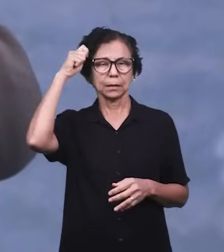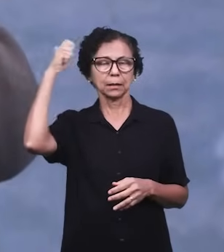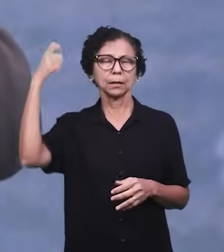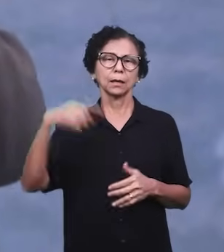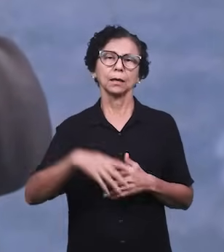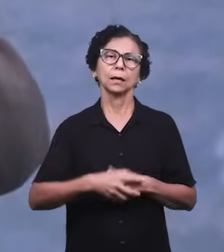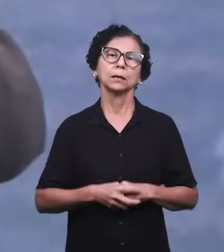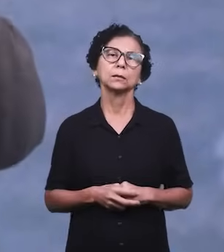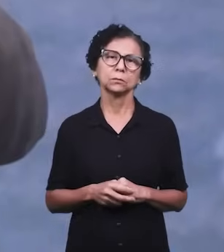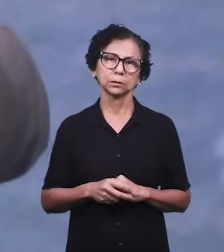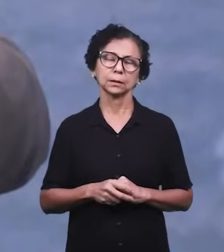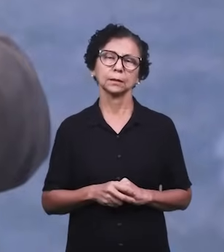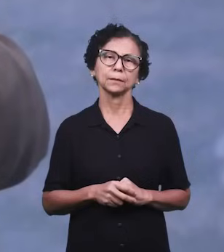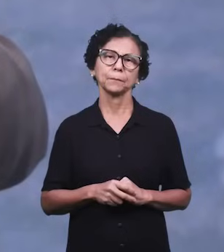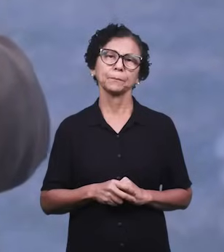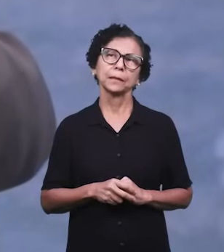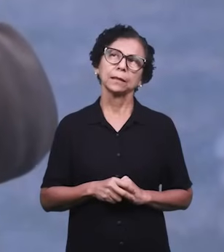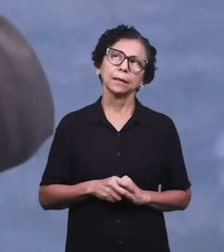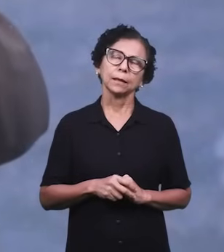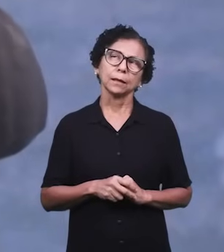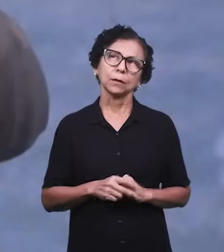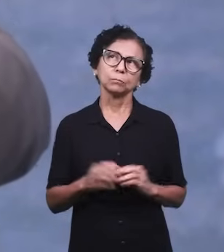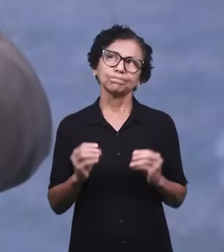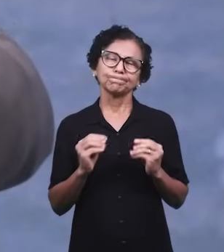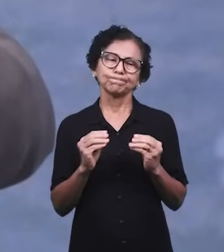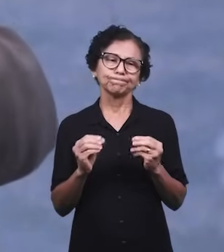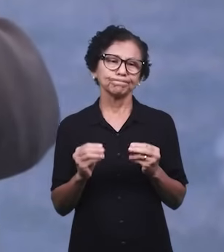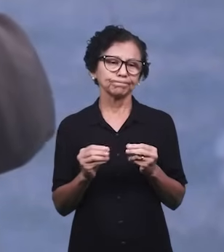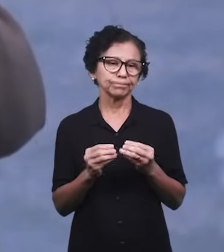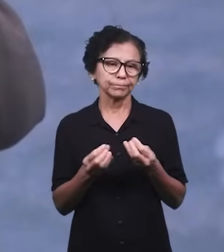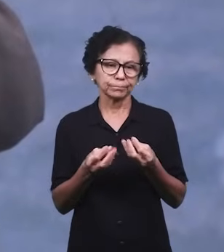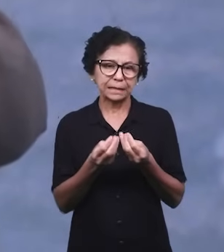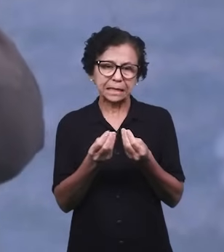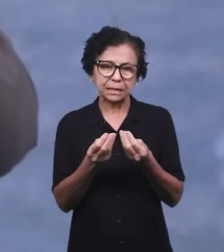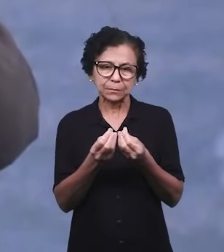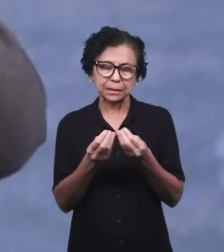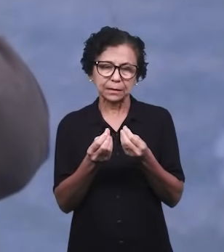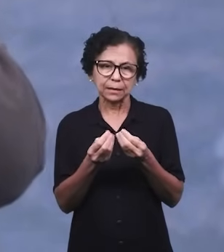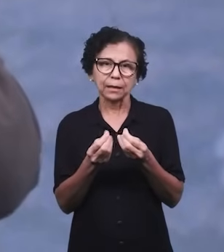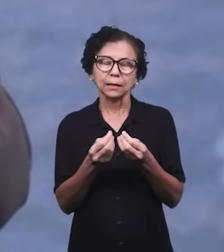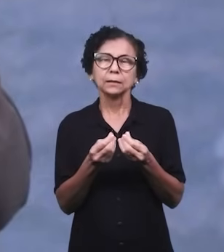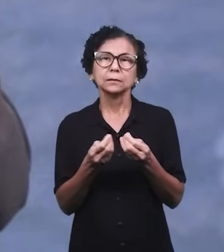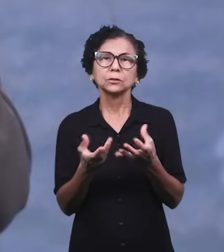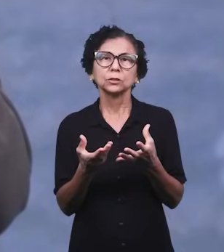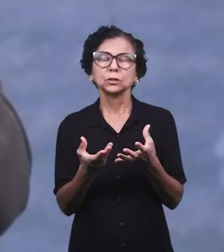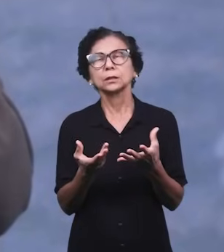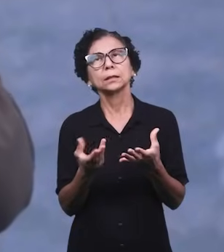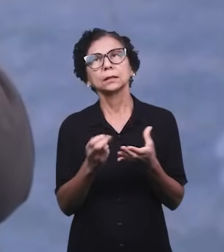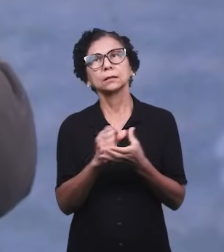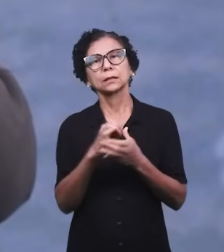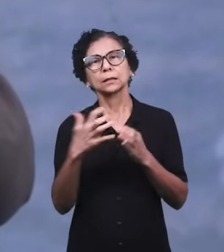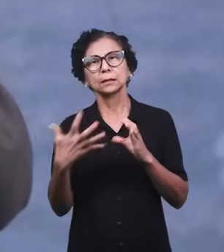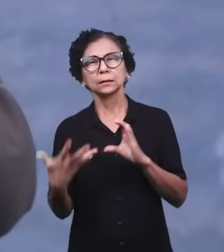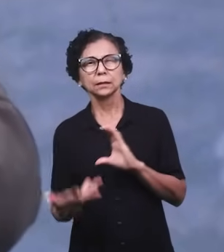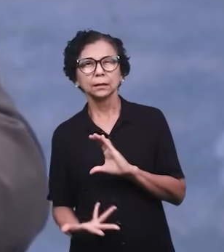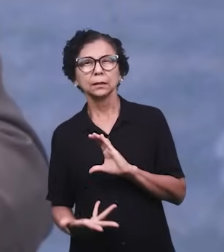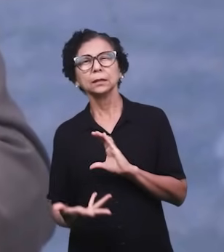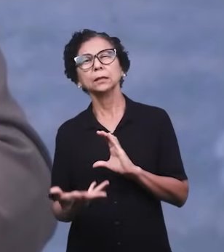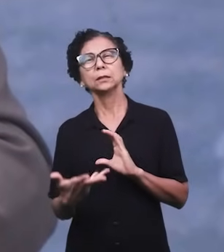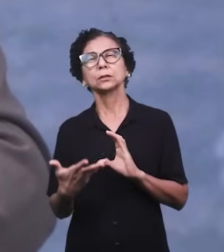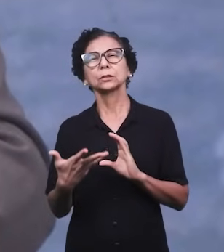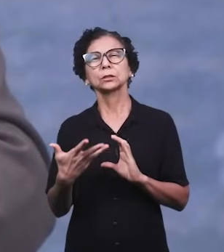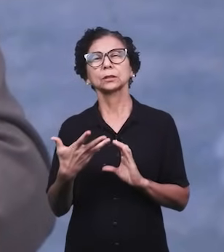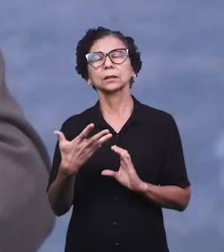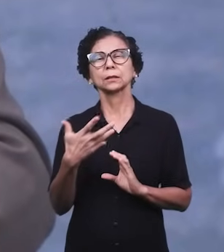tipo de doença, ou uma manifestação de doença, ou alguma coisa que não está correta. E é uma coisa que você pode, se quiser, se aprofundar mais nesse